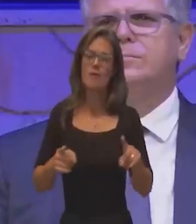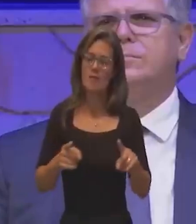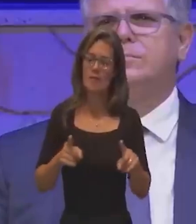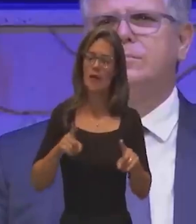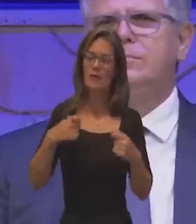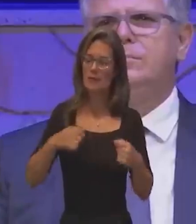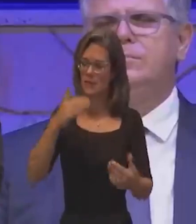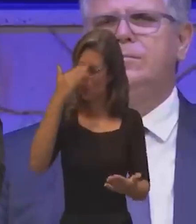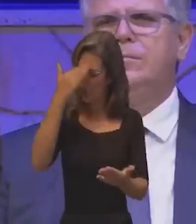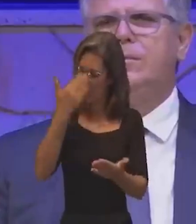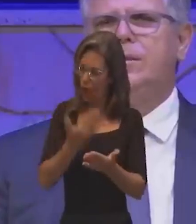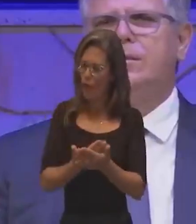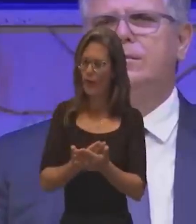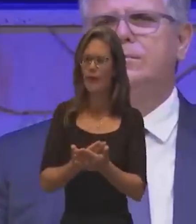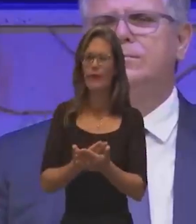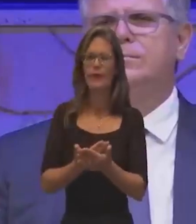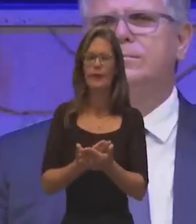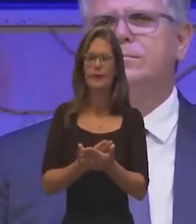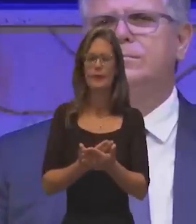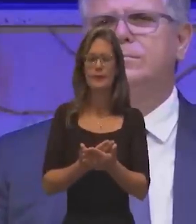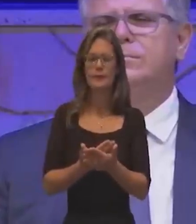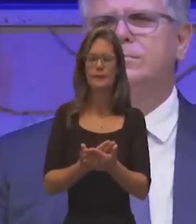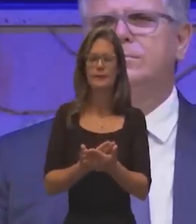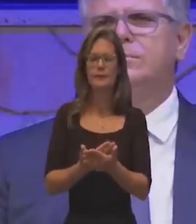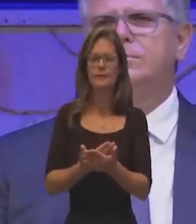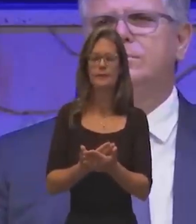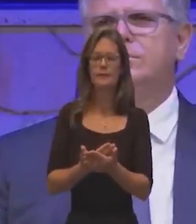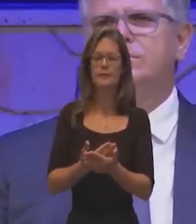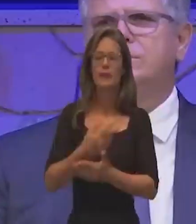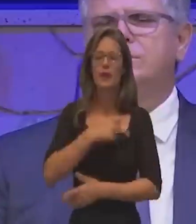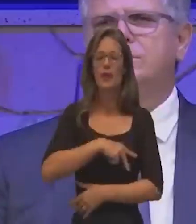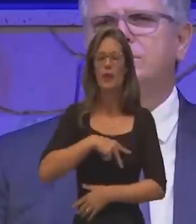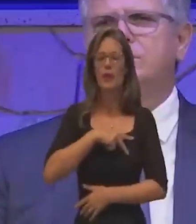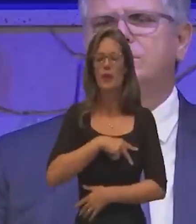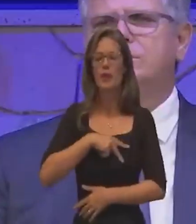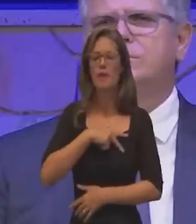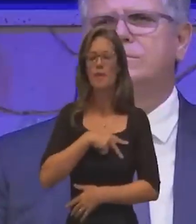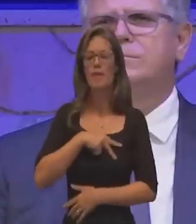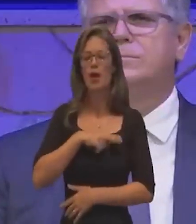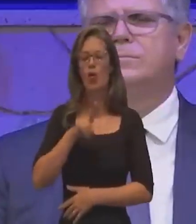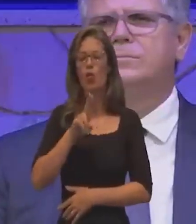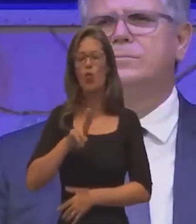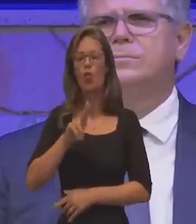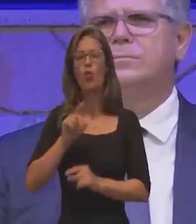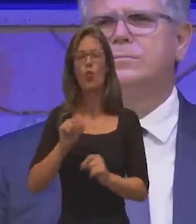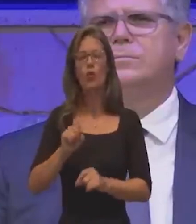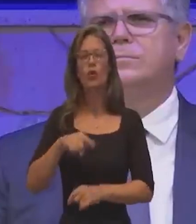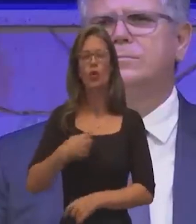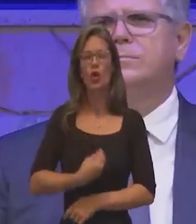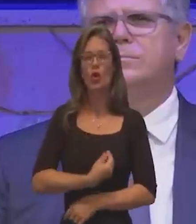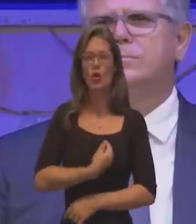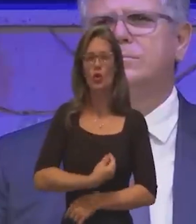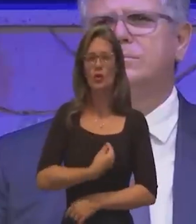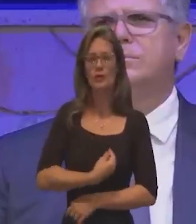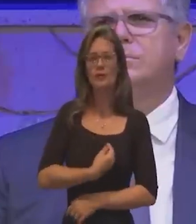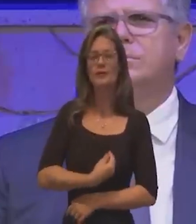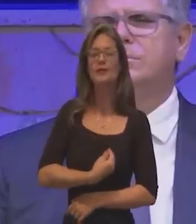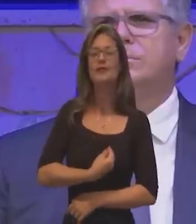E essa expressão que o apóstolo Paulo usa aí, um andar por fé ou um caminhar por